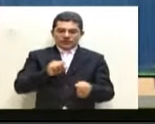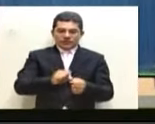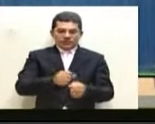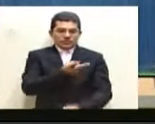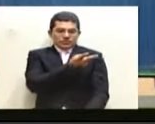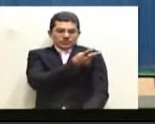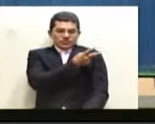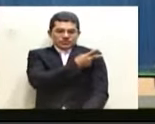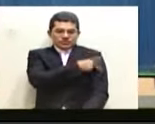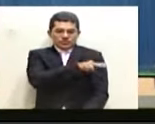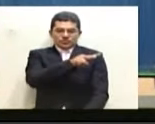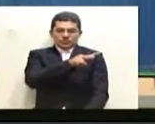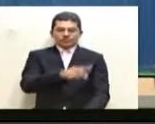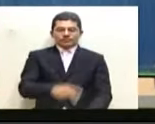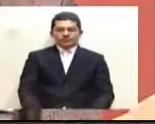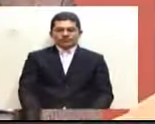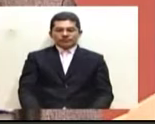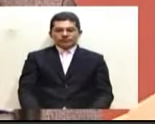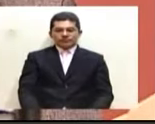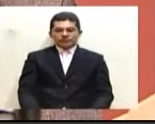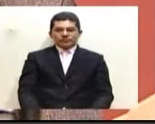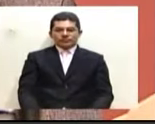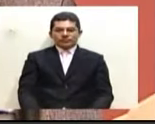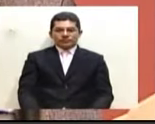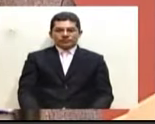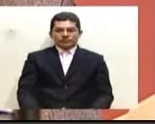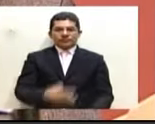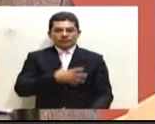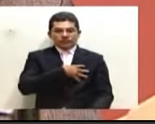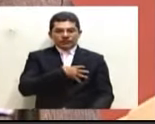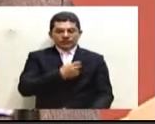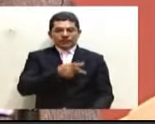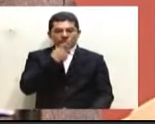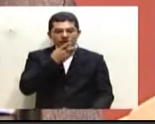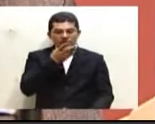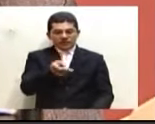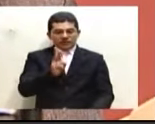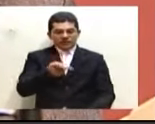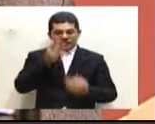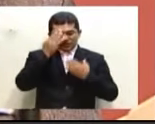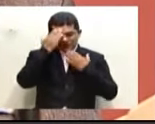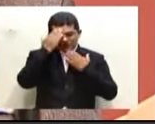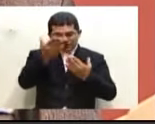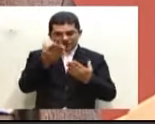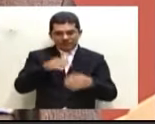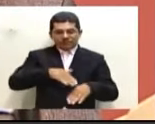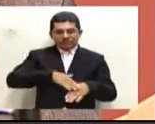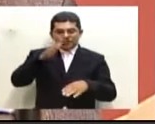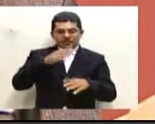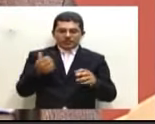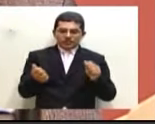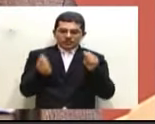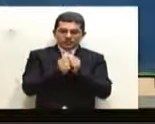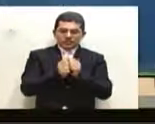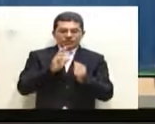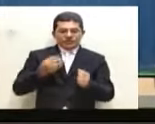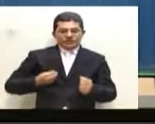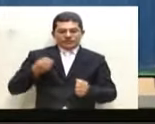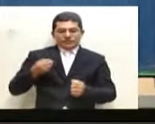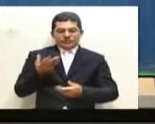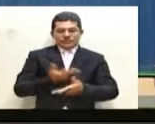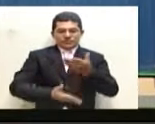2º grau, e eu costumo dizer para o meu filho que ele devia agradecer mais a minha presença, porque ele já viveu perto de mim